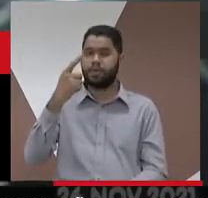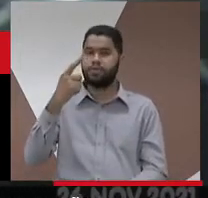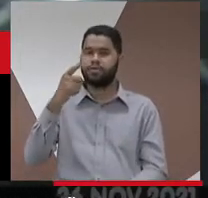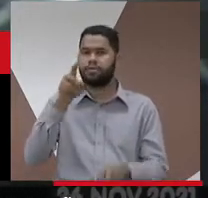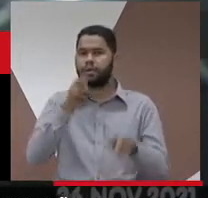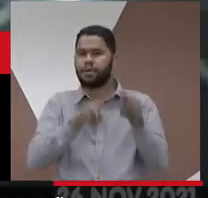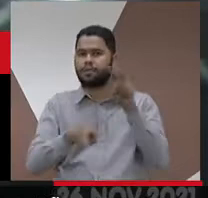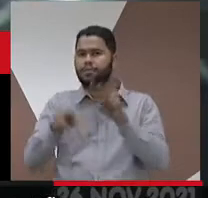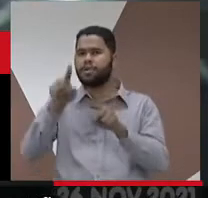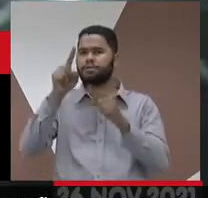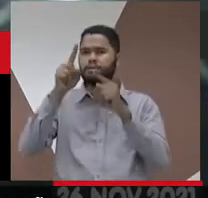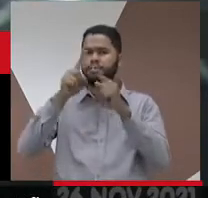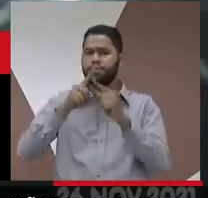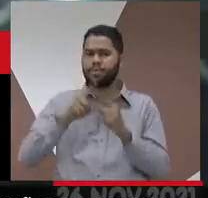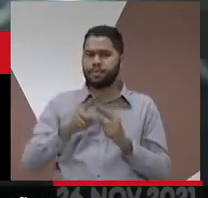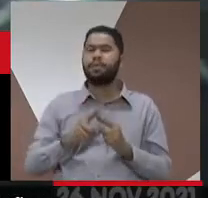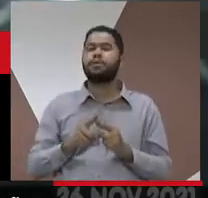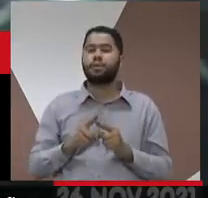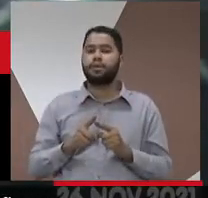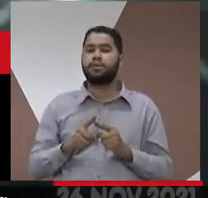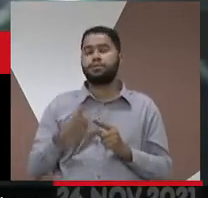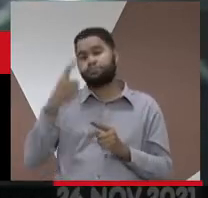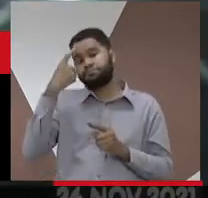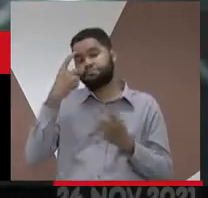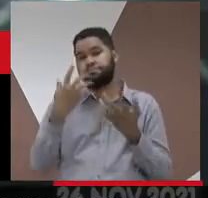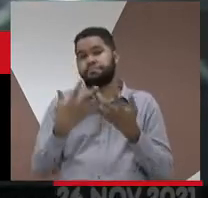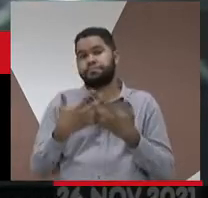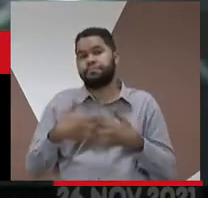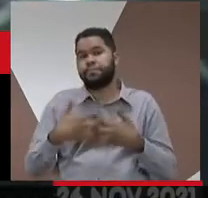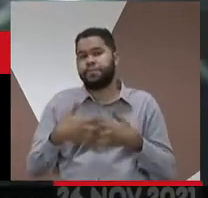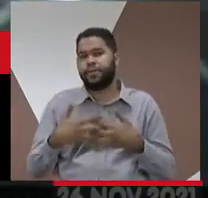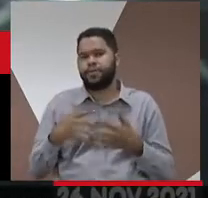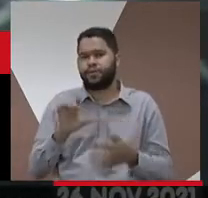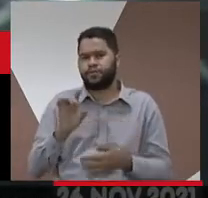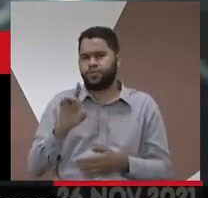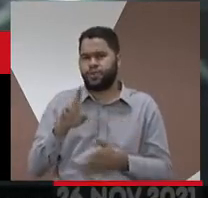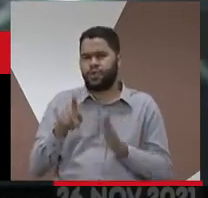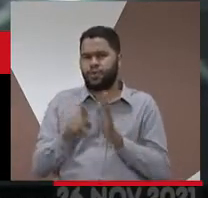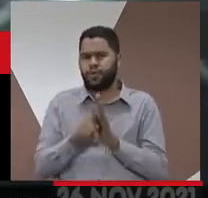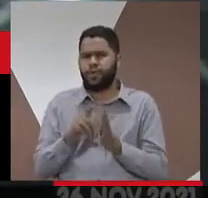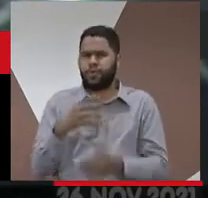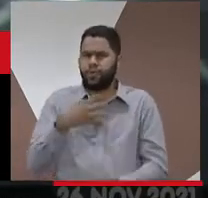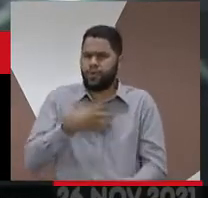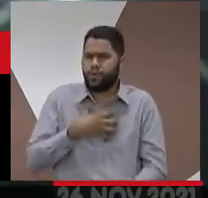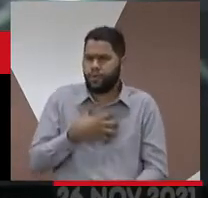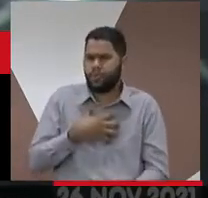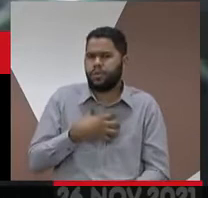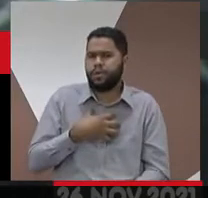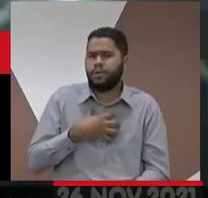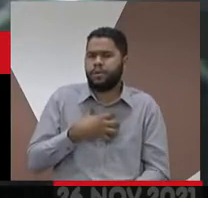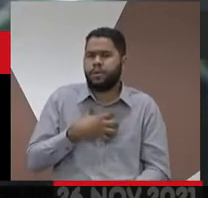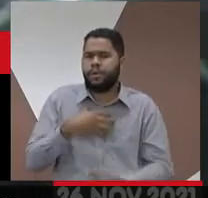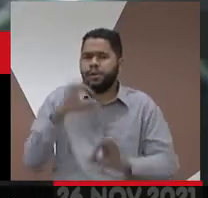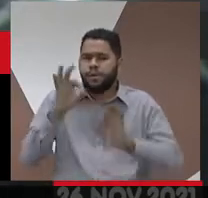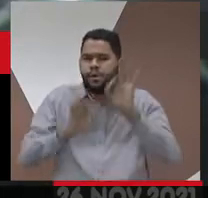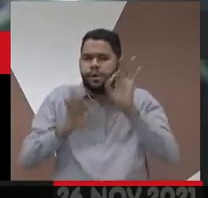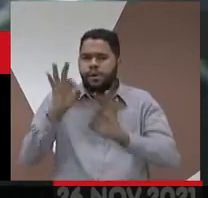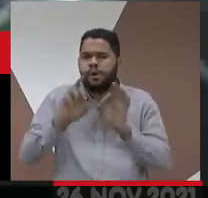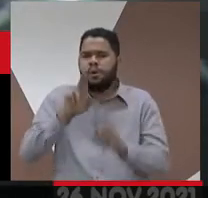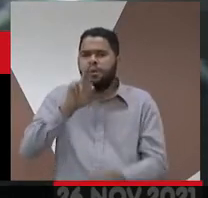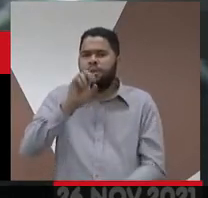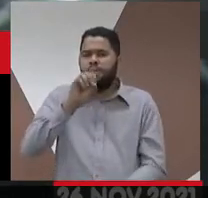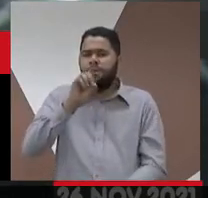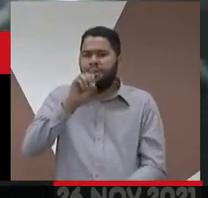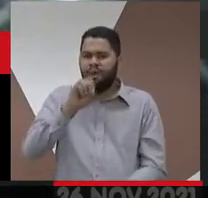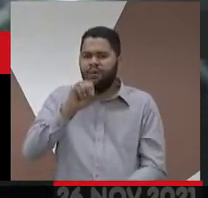avaliação técnica, ela tem que levar em consideração não só a forma que vai desenhar o Rodoanel,